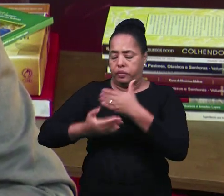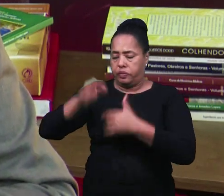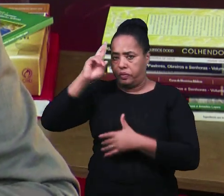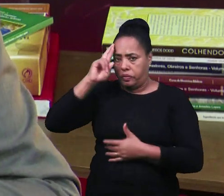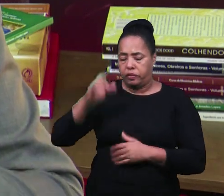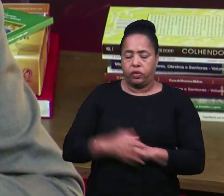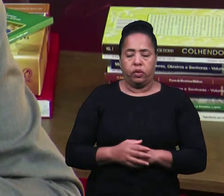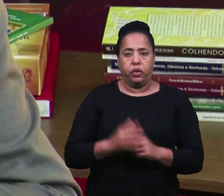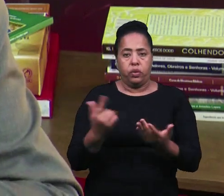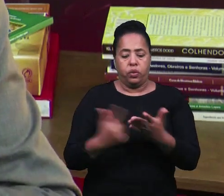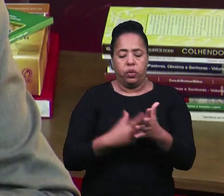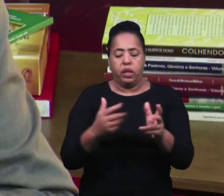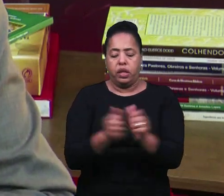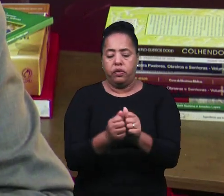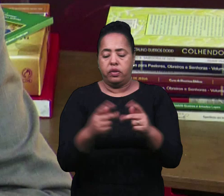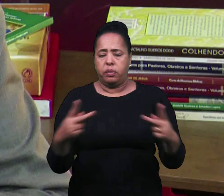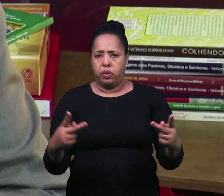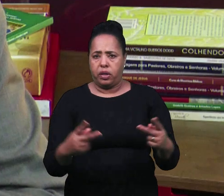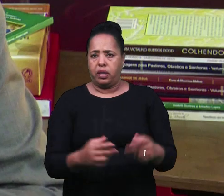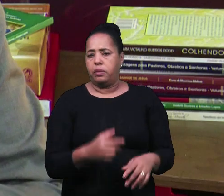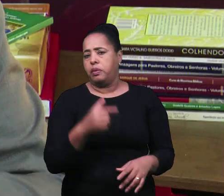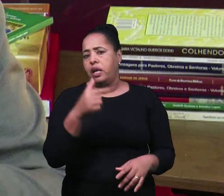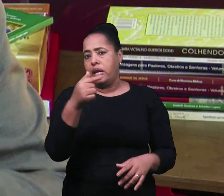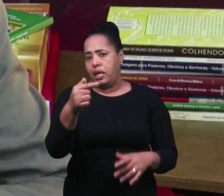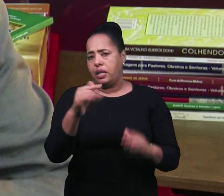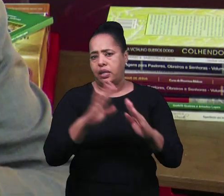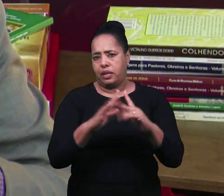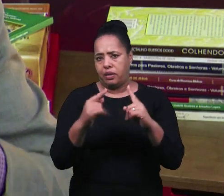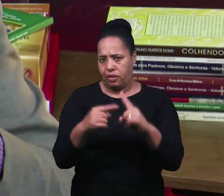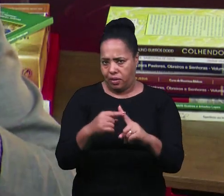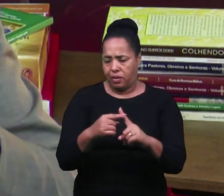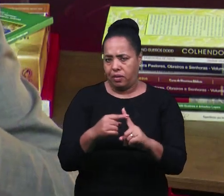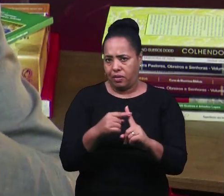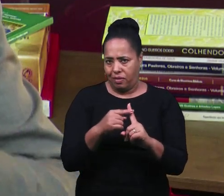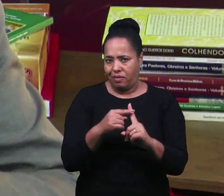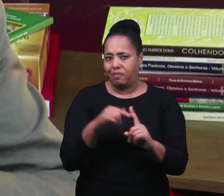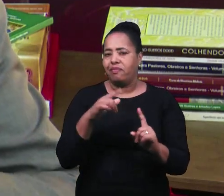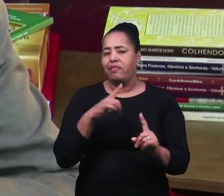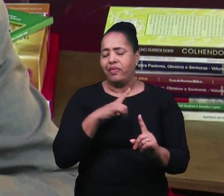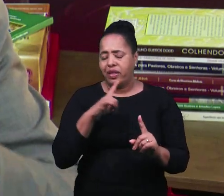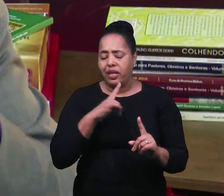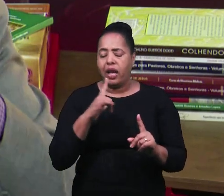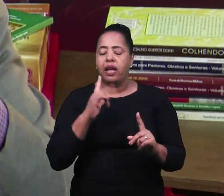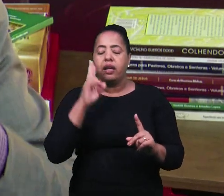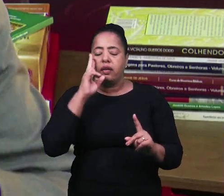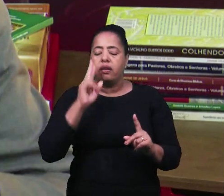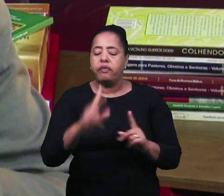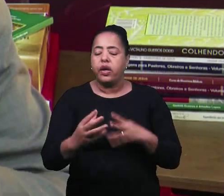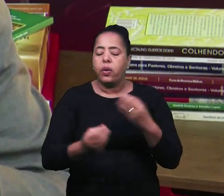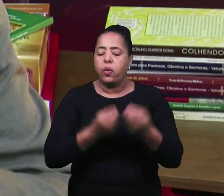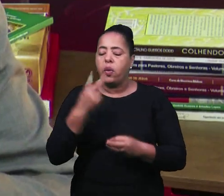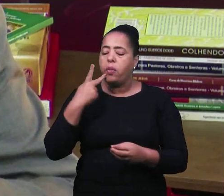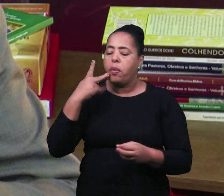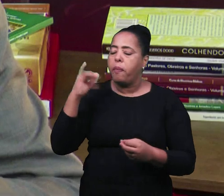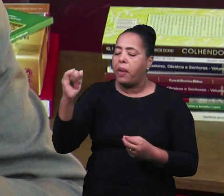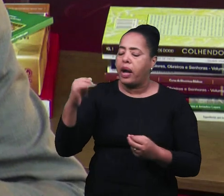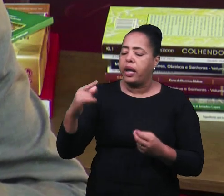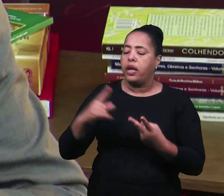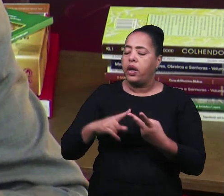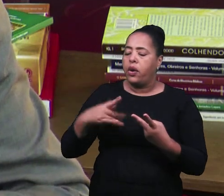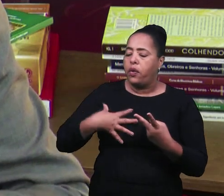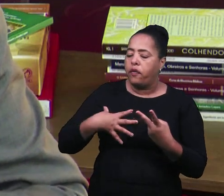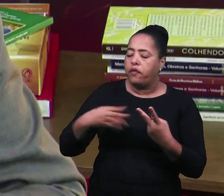7 igrejas, né? Todos os 7 períodos proféticos da vida da igreja, e nós vamos ver nitidamente a operação do Pai, a operação do